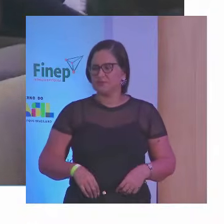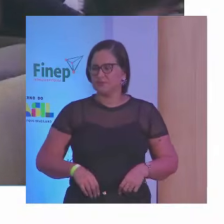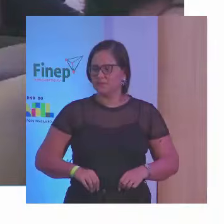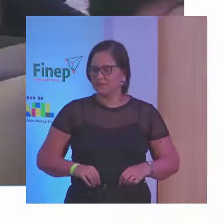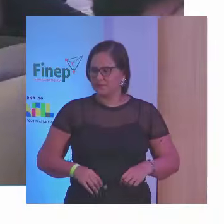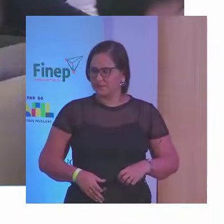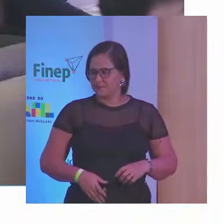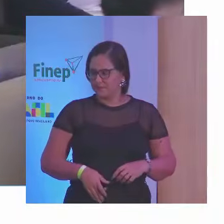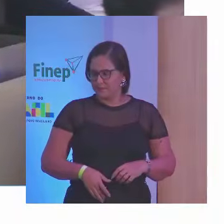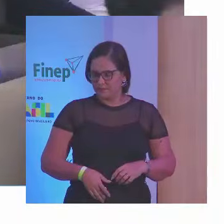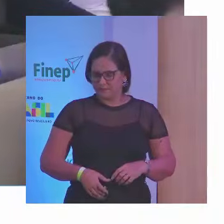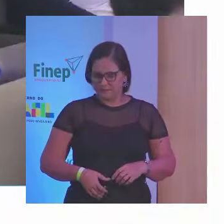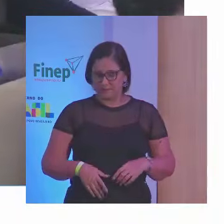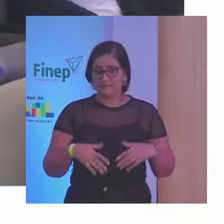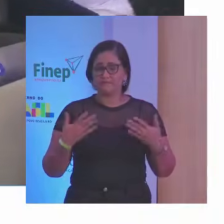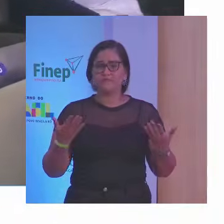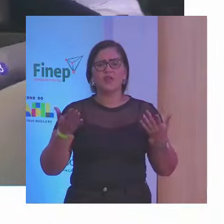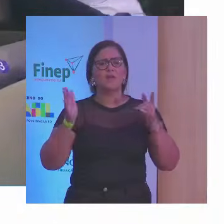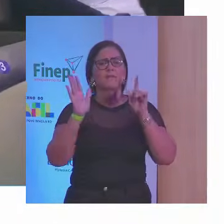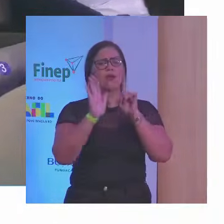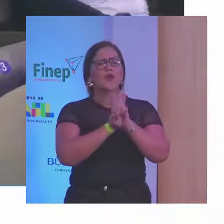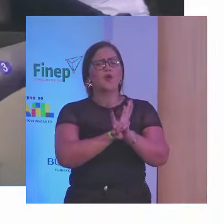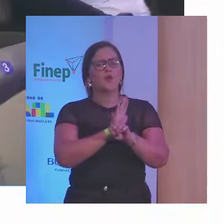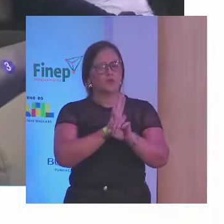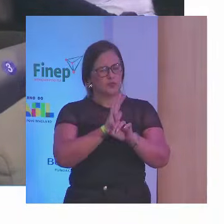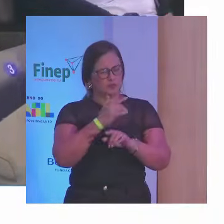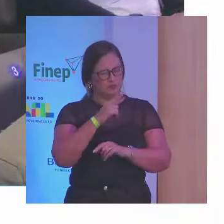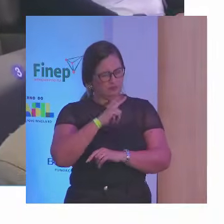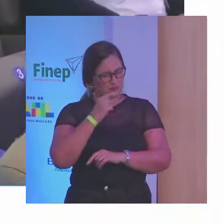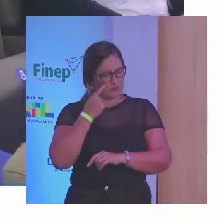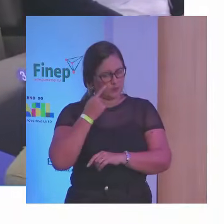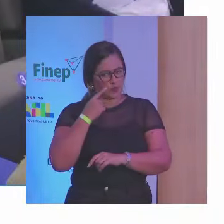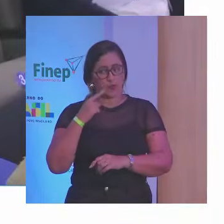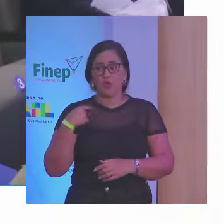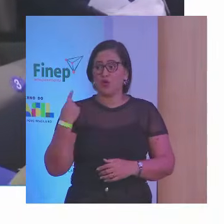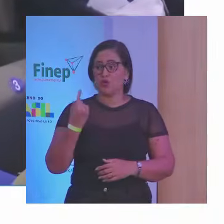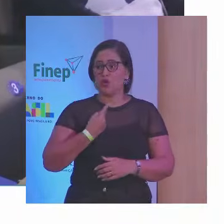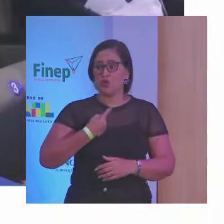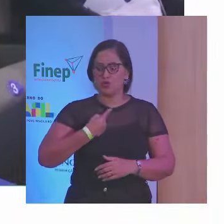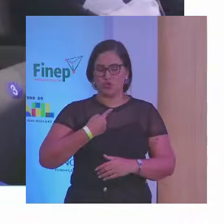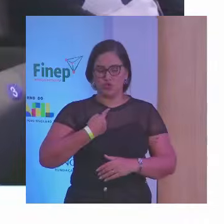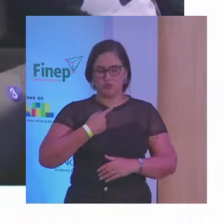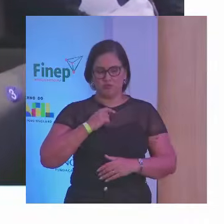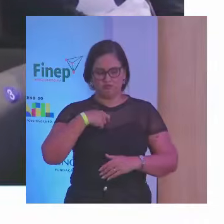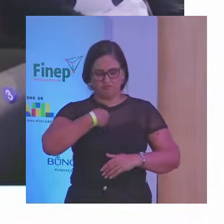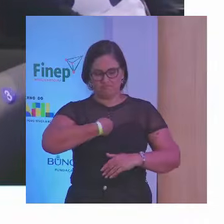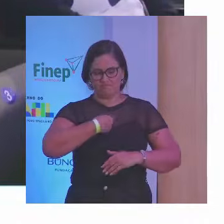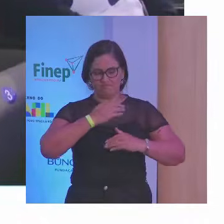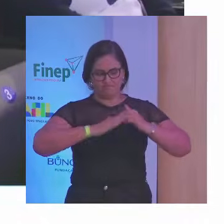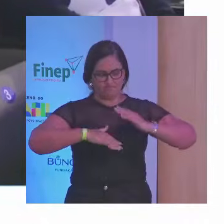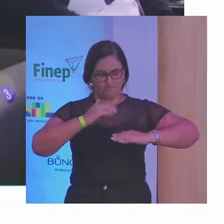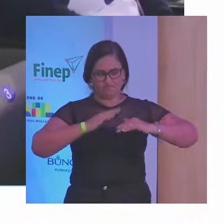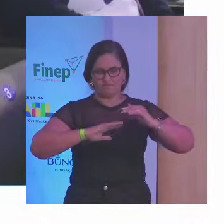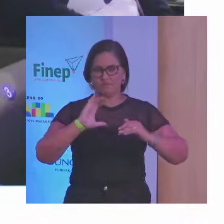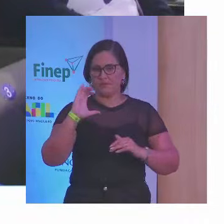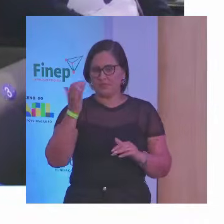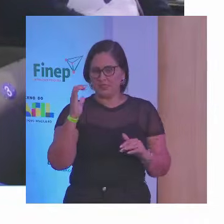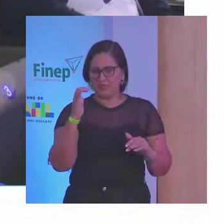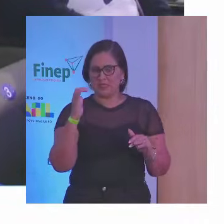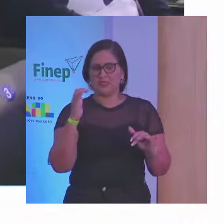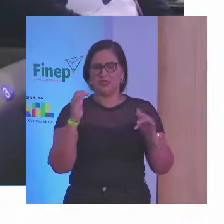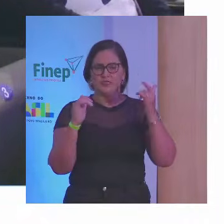E aí a pergunta que eu tenho é a seguinte: nós, como cientistas, cientes que